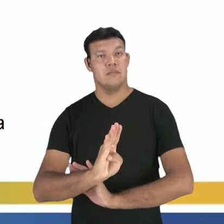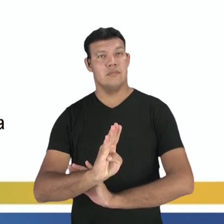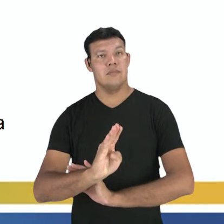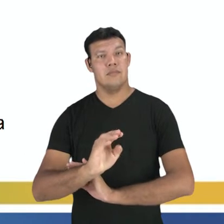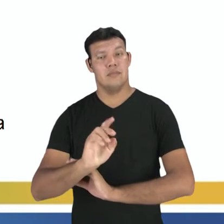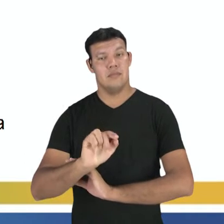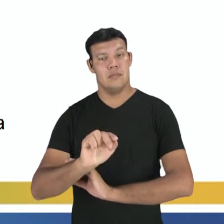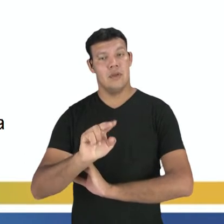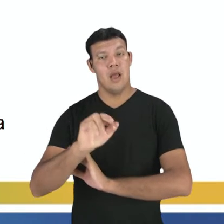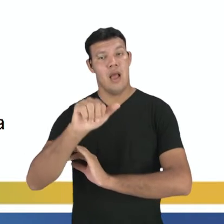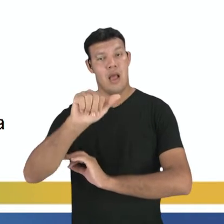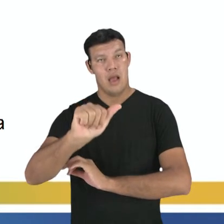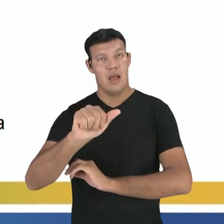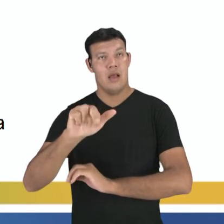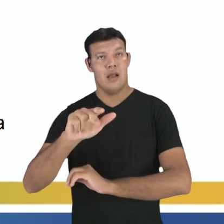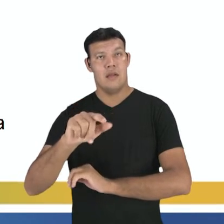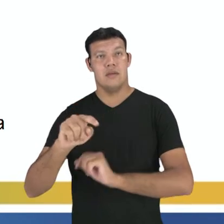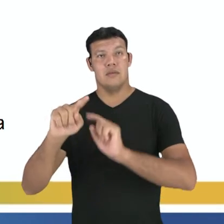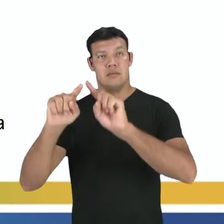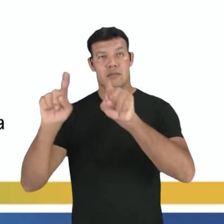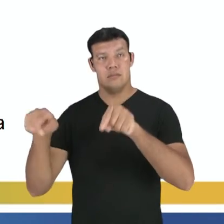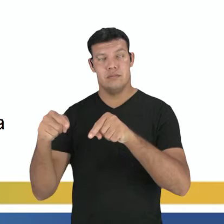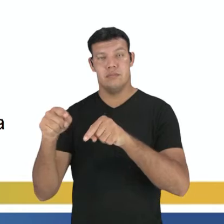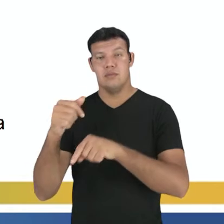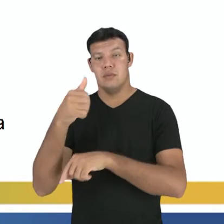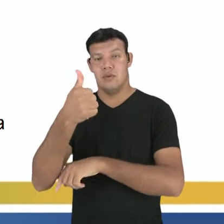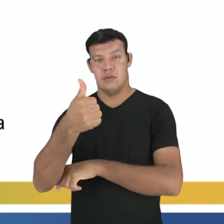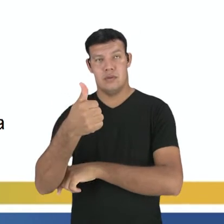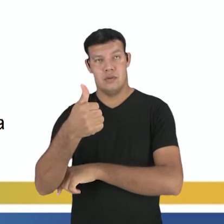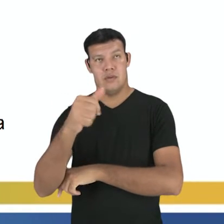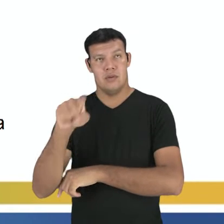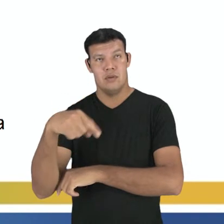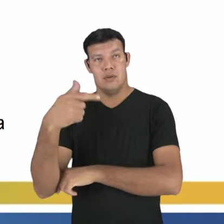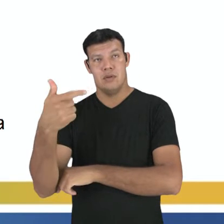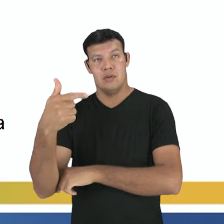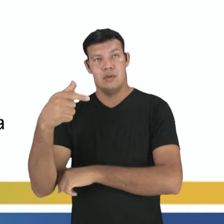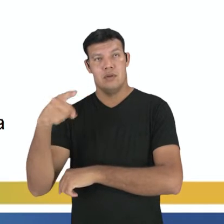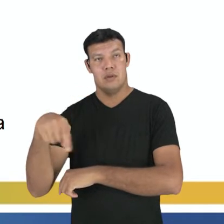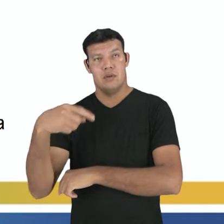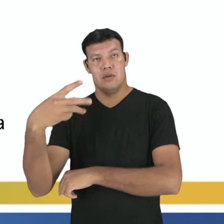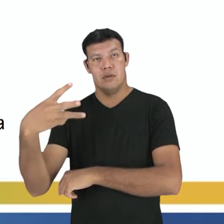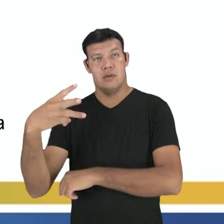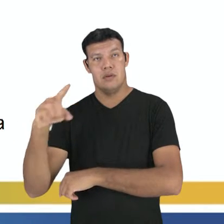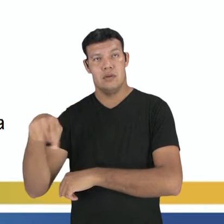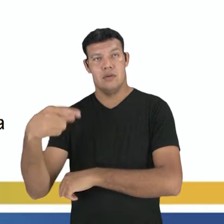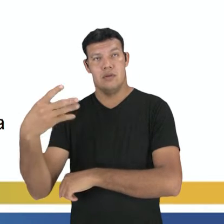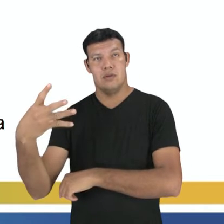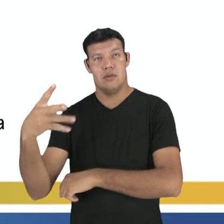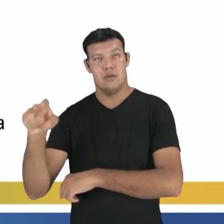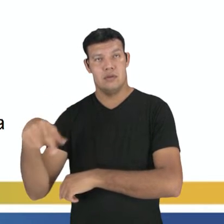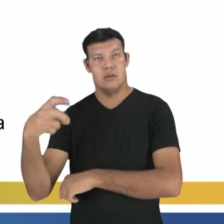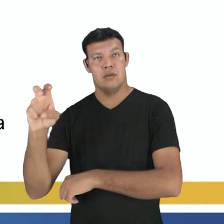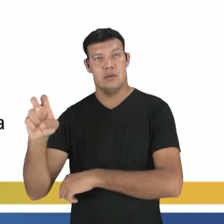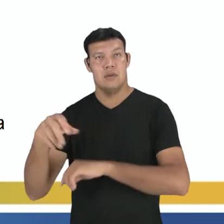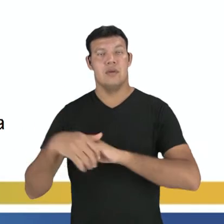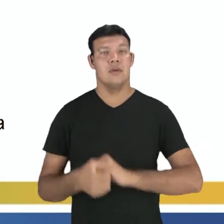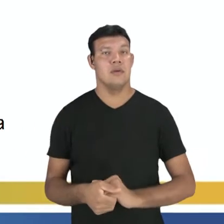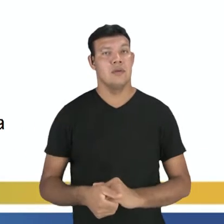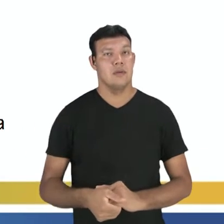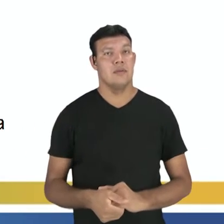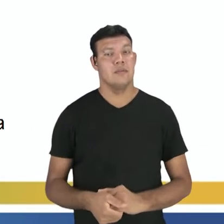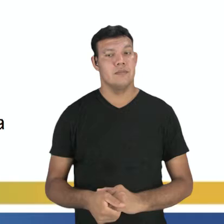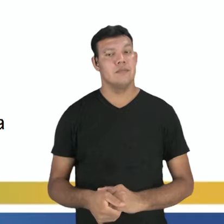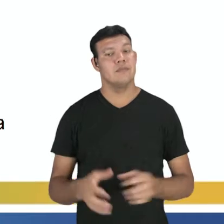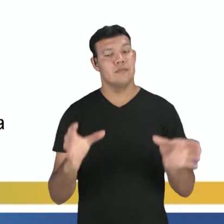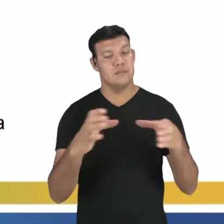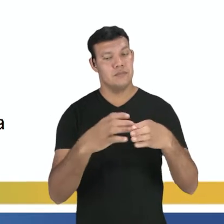A é igual aos números naturais, né, que é de 1, 2, 3, 4, 5, e o